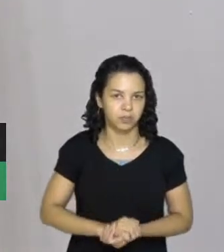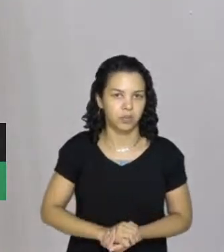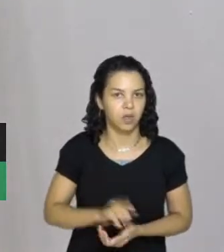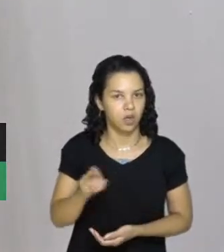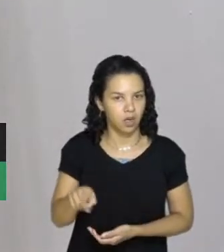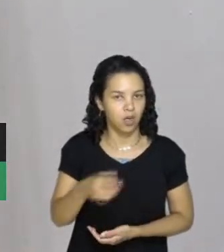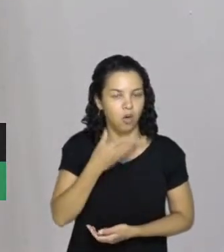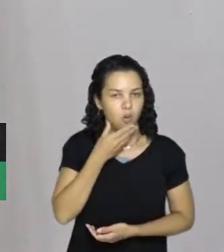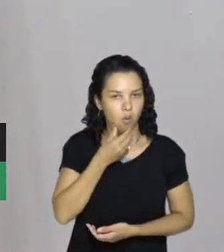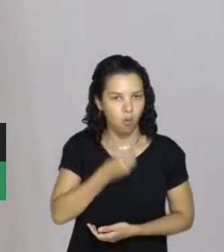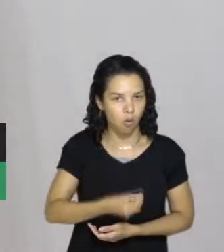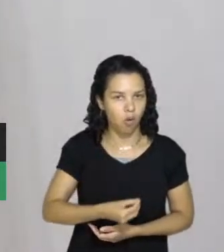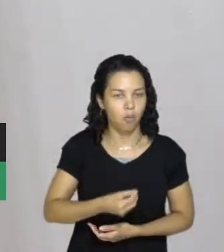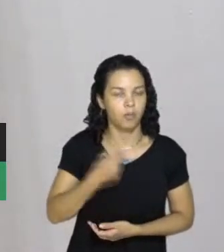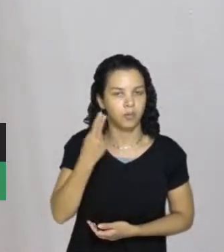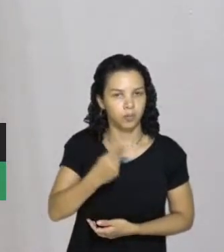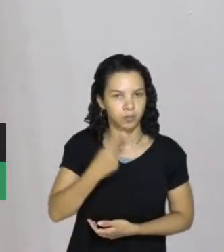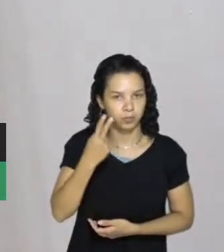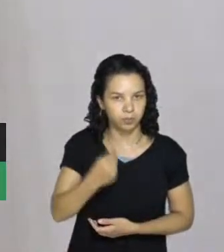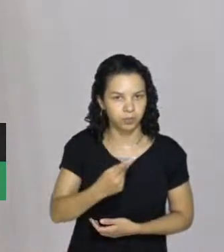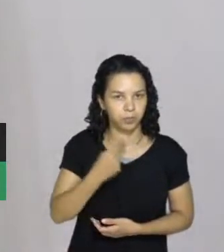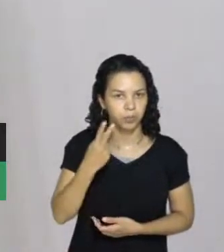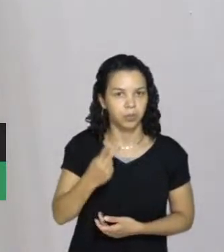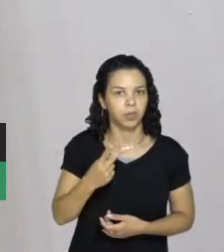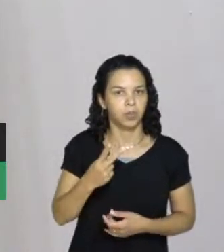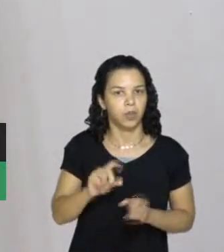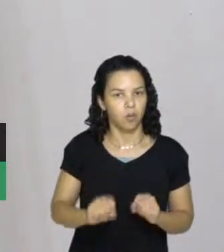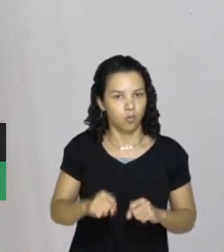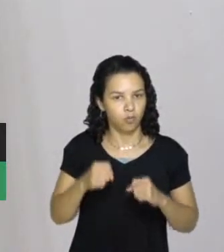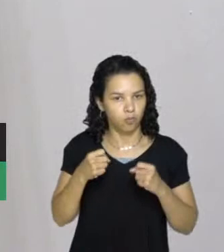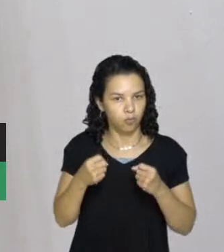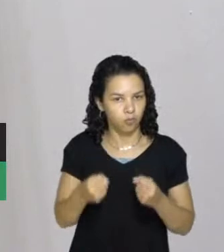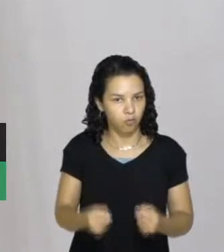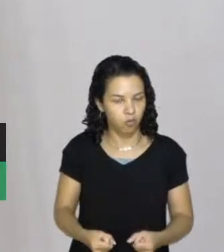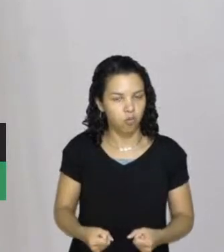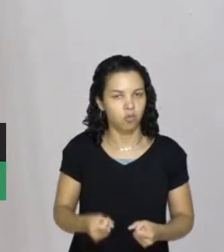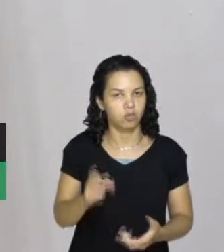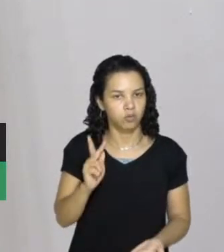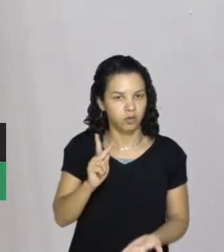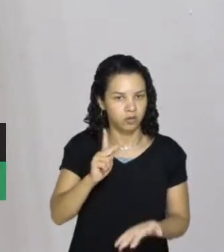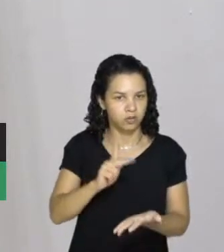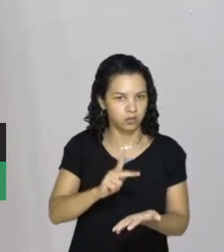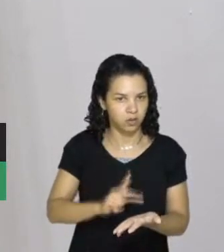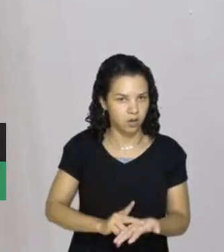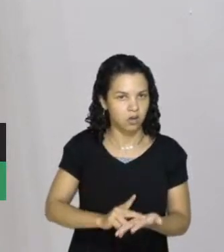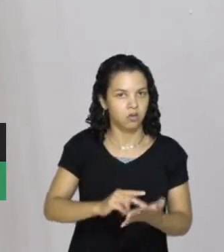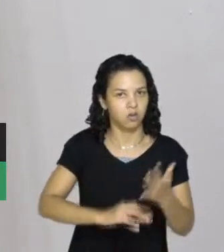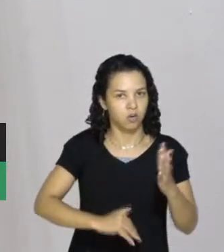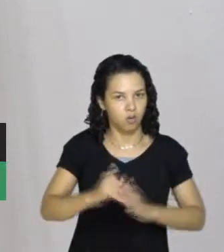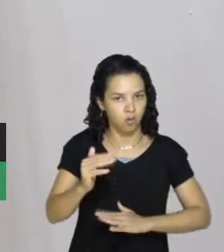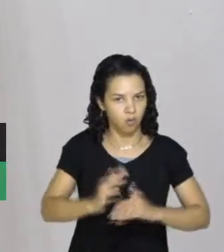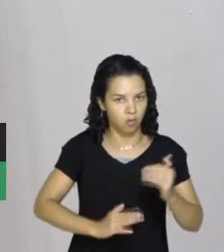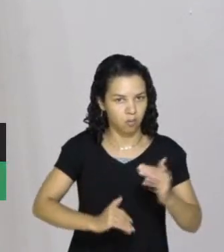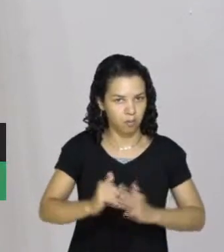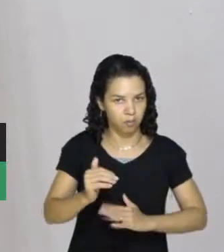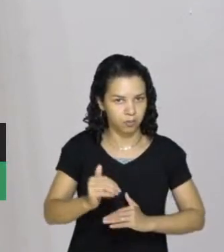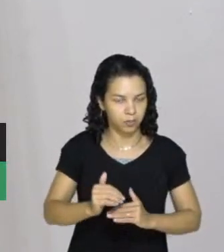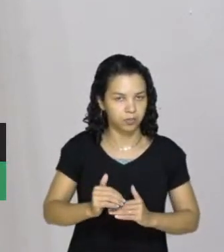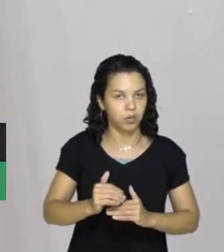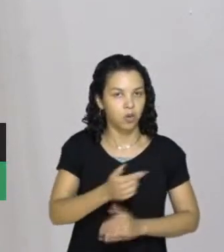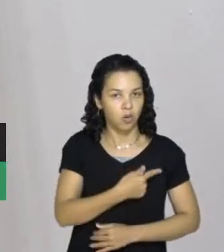político de resposta, de entrega, de resultado, e assim vai fazer o governo. Com muita